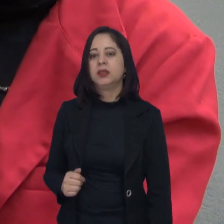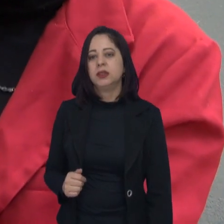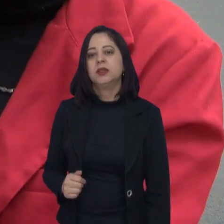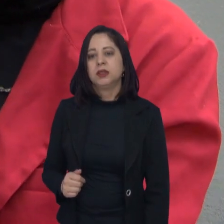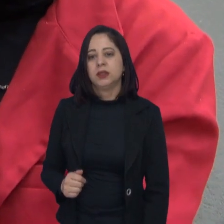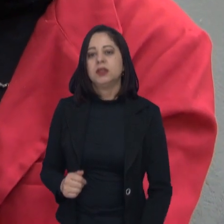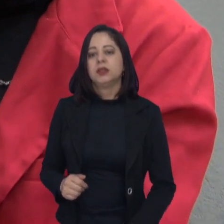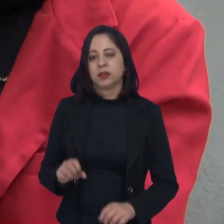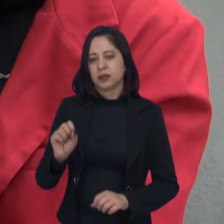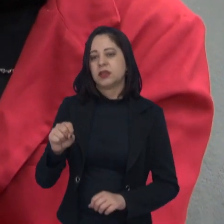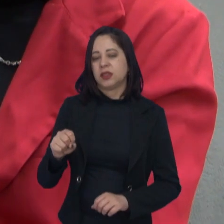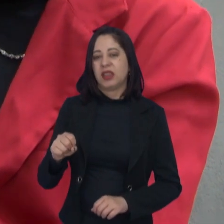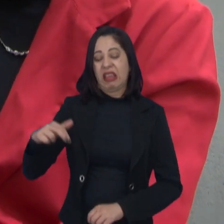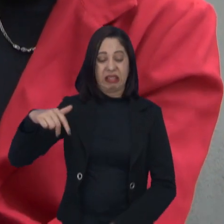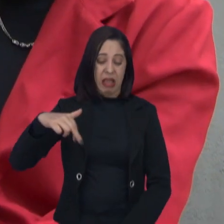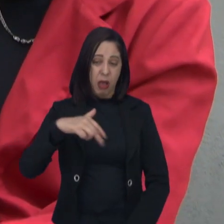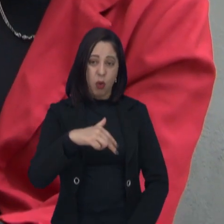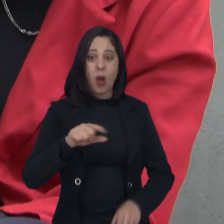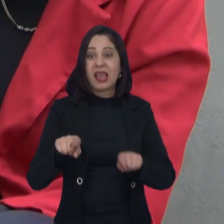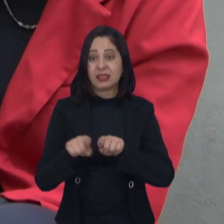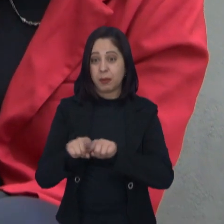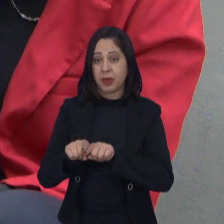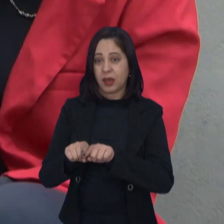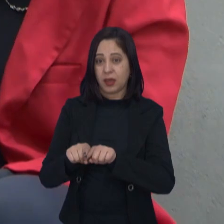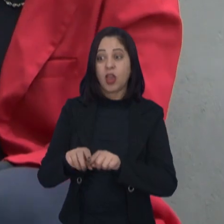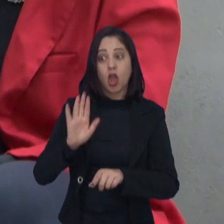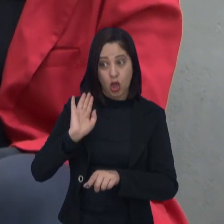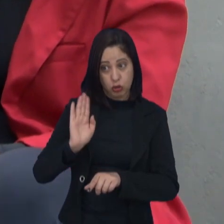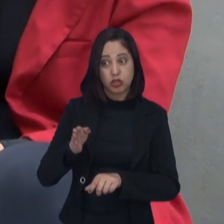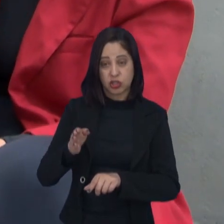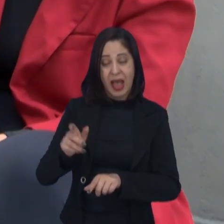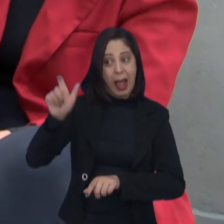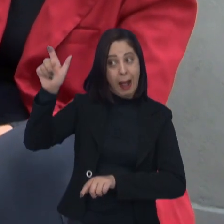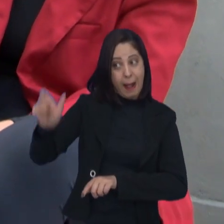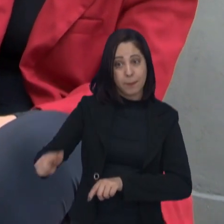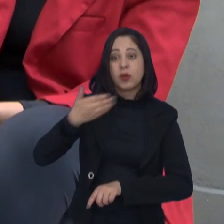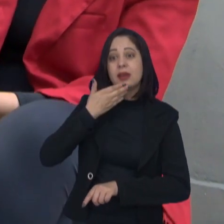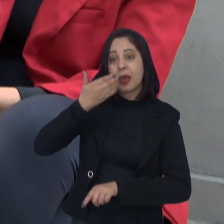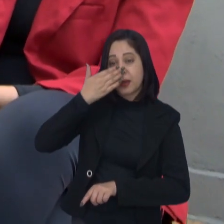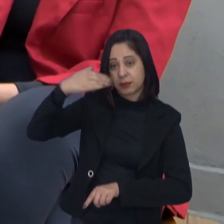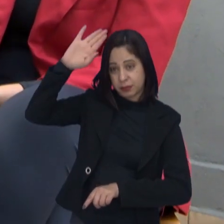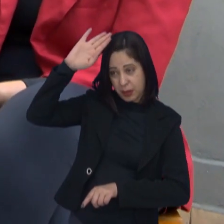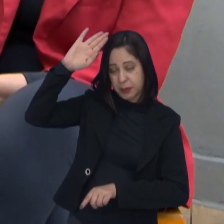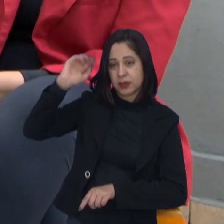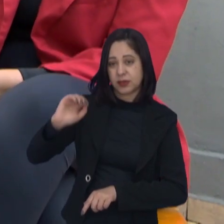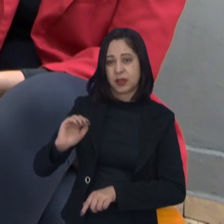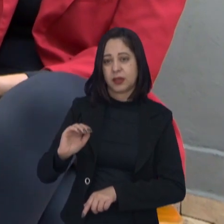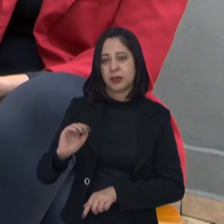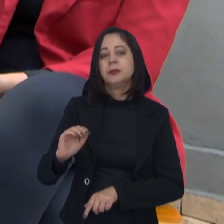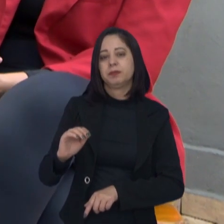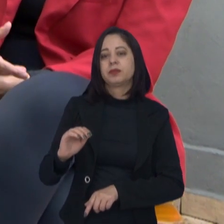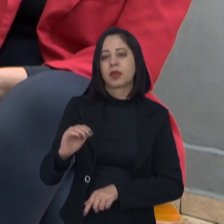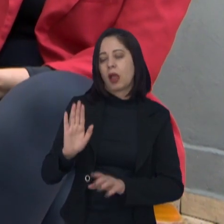o que encara, né, na rua, ou até mesmo, eu já ouvi, né, de muçulmanas, relatos de muçulmanas, como a comunidade é pequena, a gente